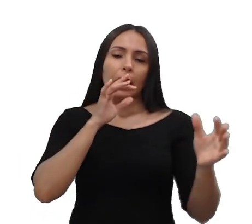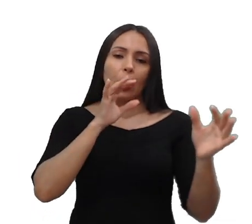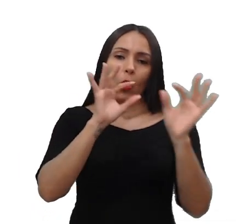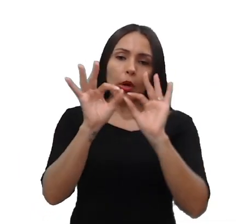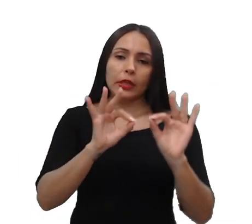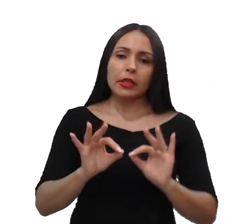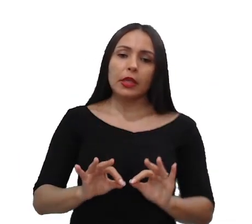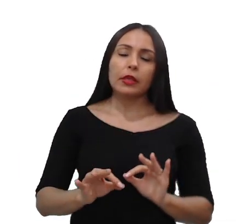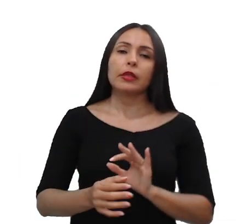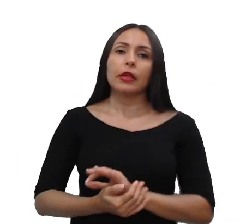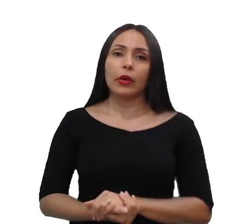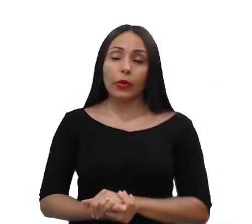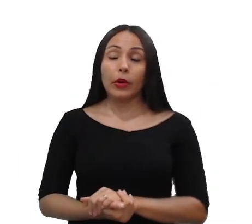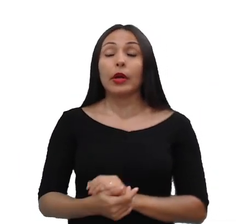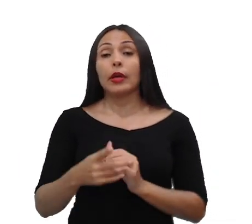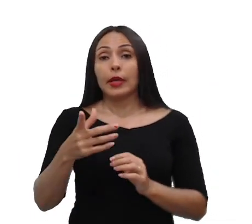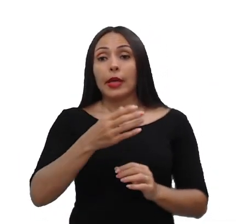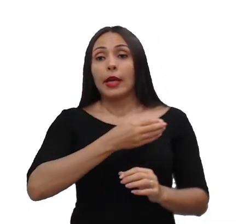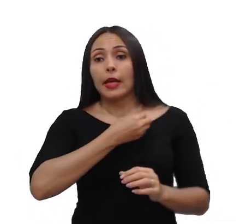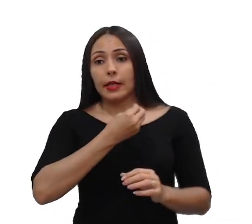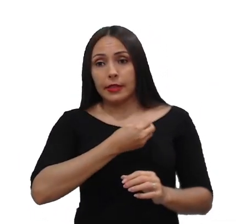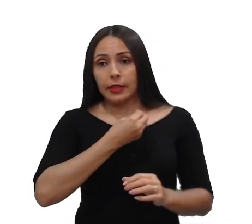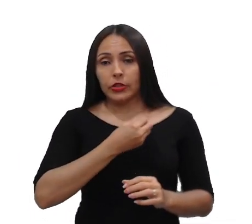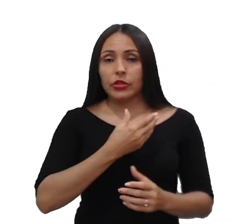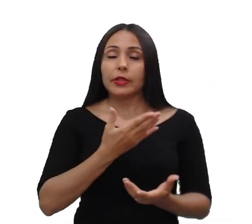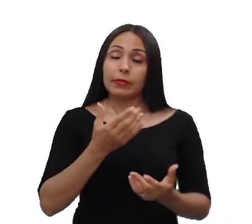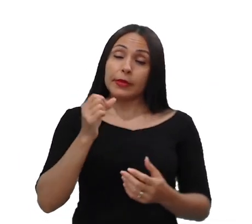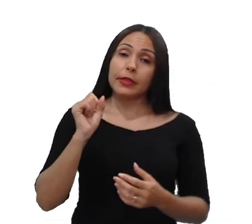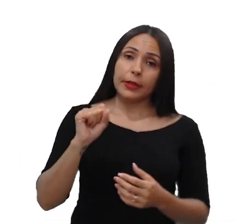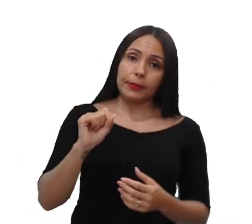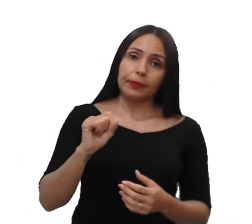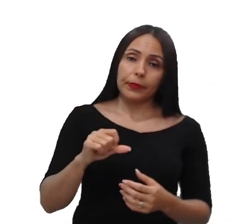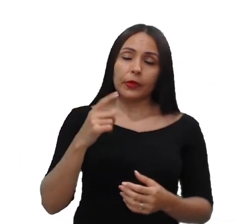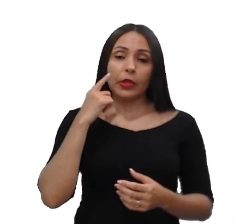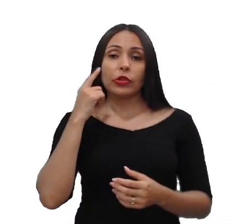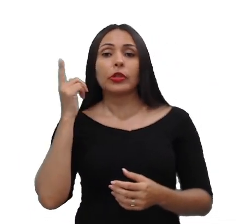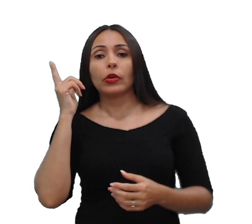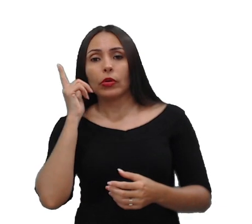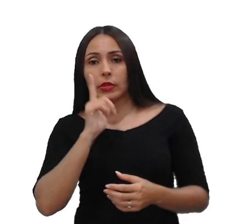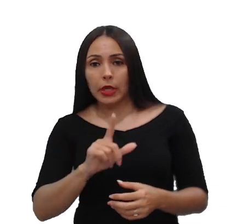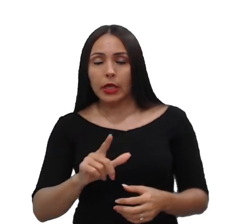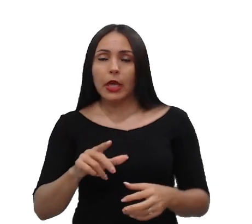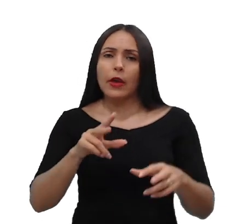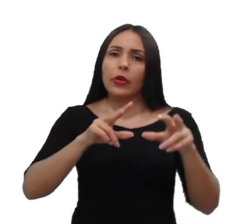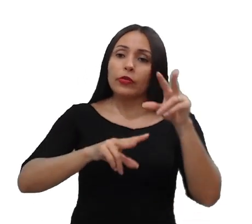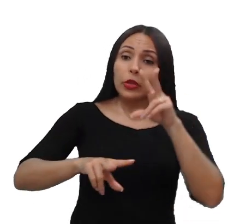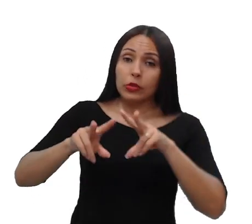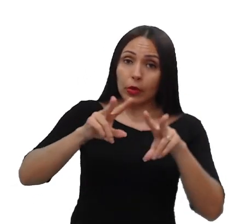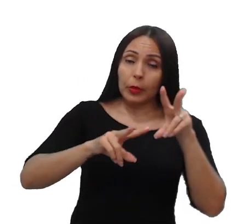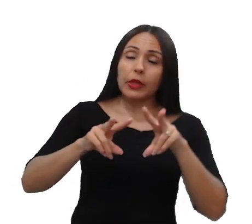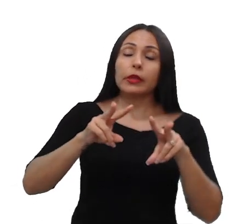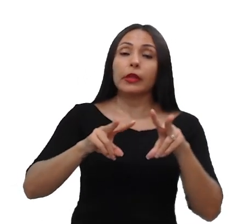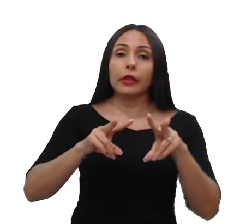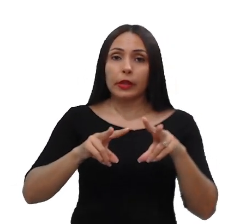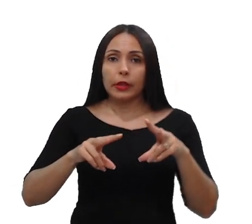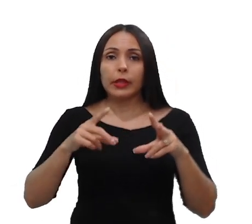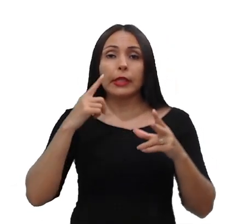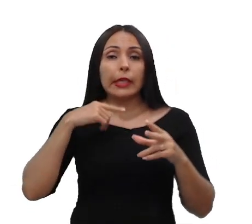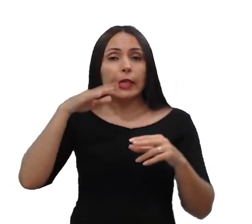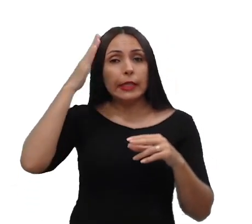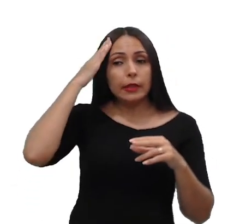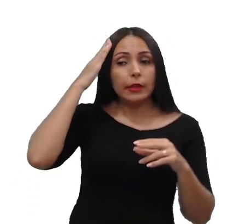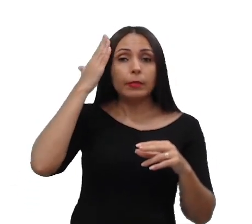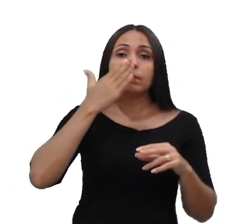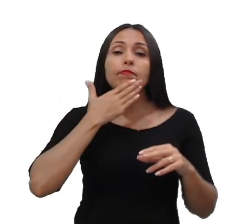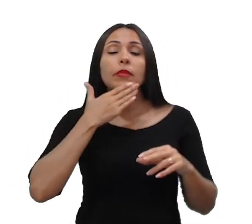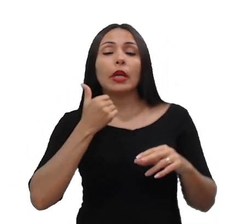elementos. Então existe a alta pregnância, quando a gente consegue visualmente interpretar